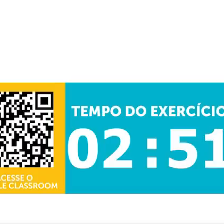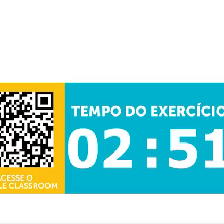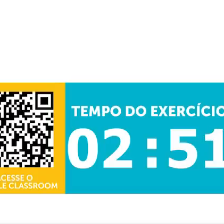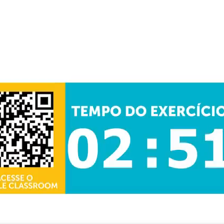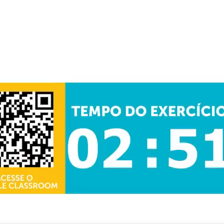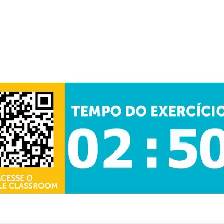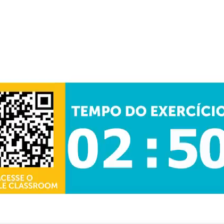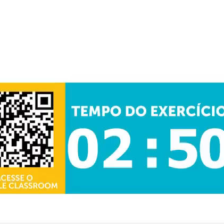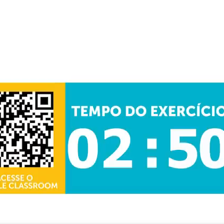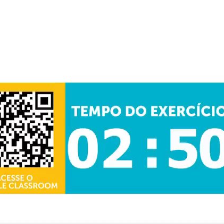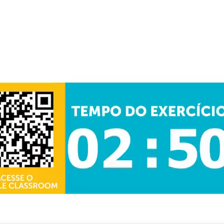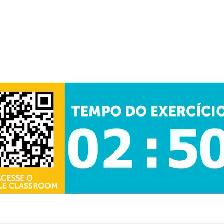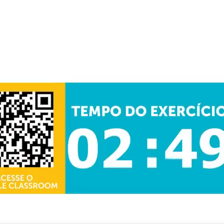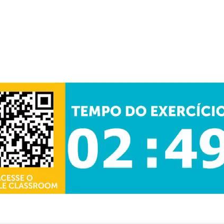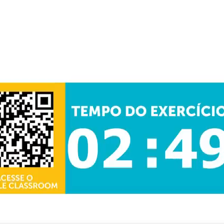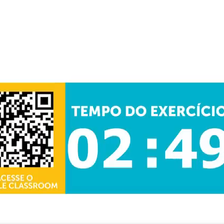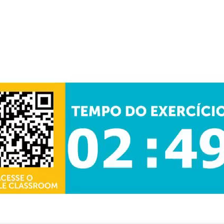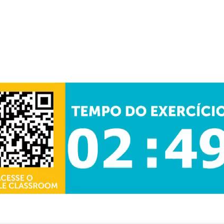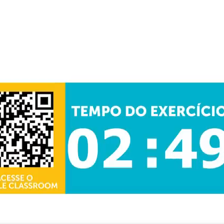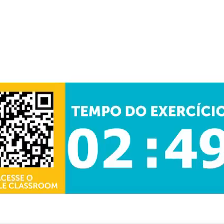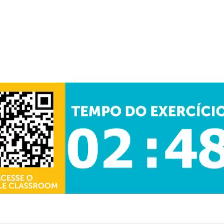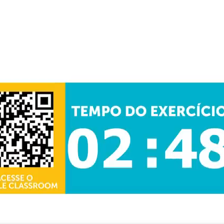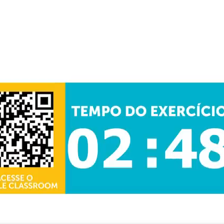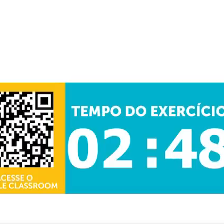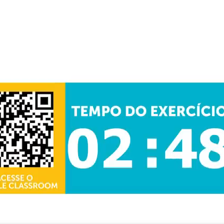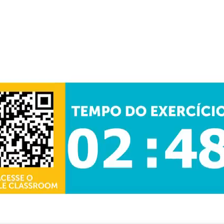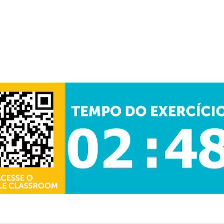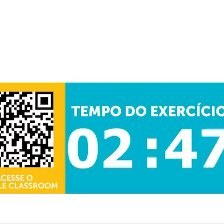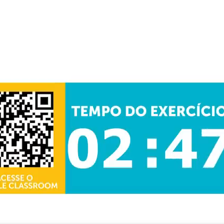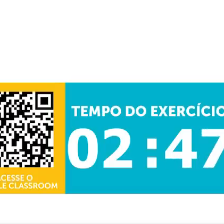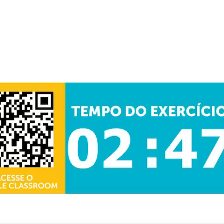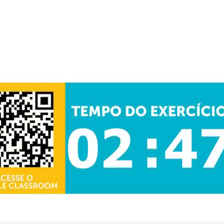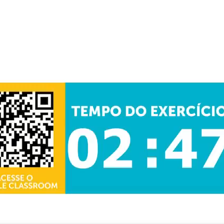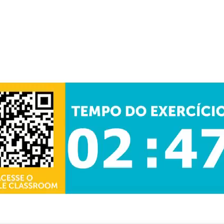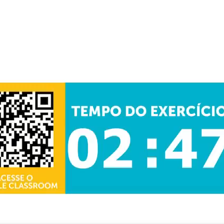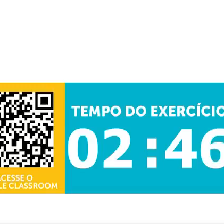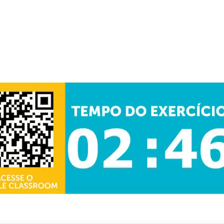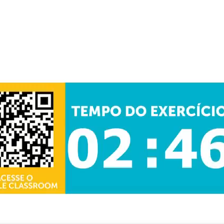vocês escolham a alternativa correta e daqui a pouco nós voltamos.